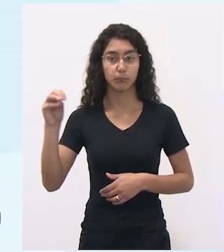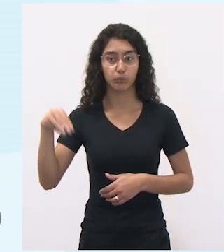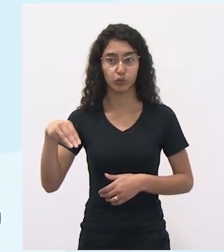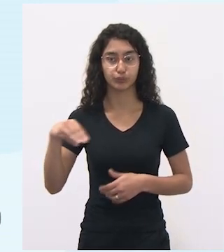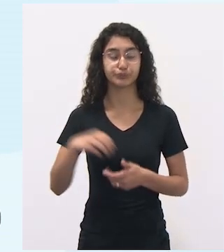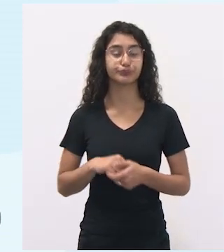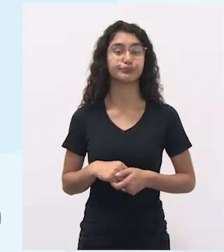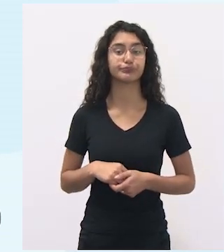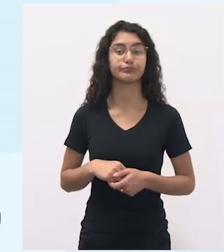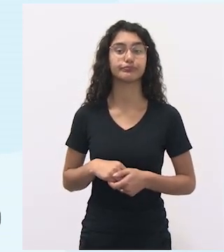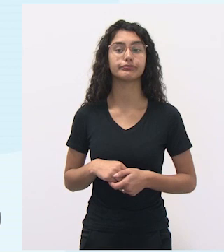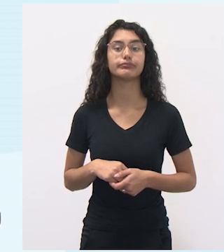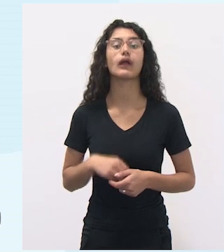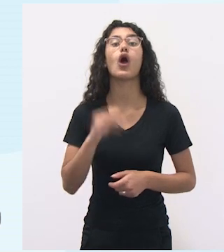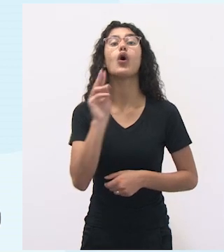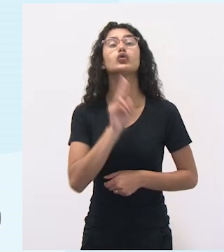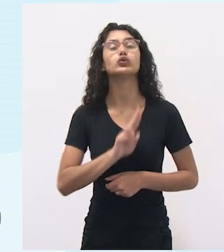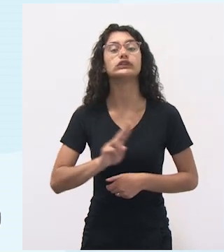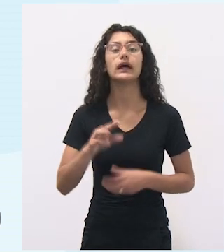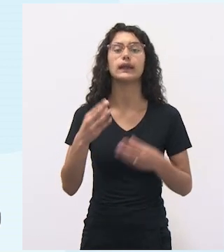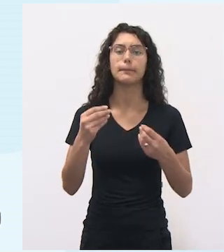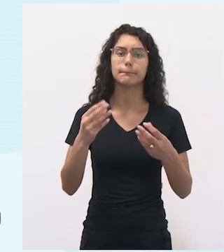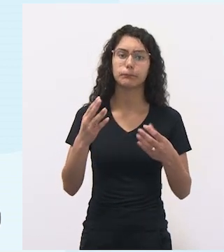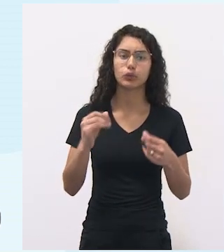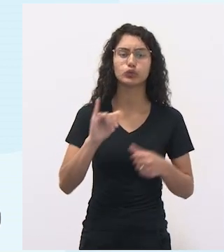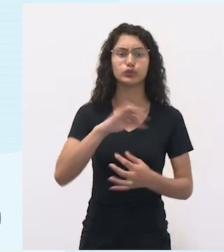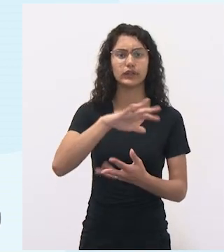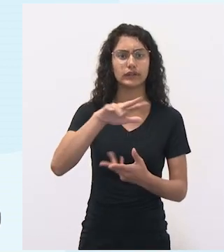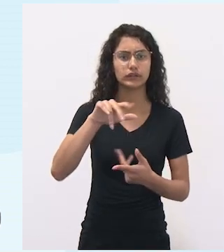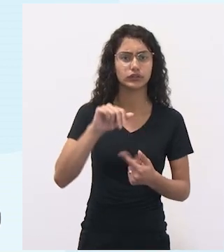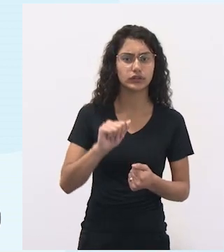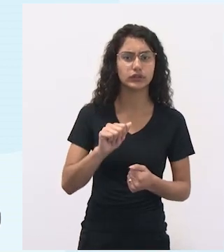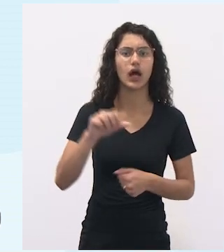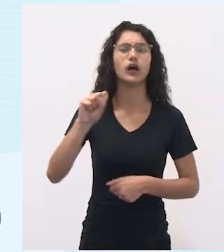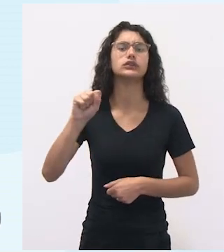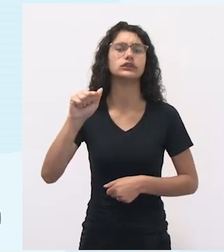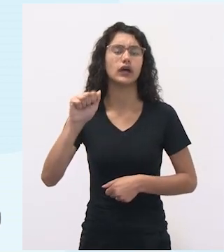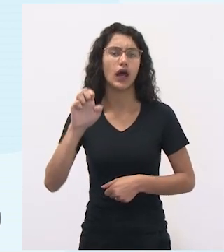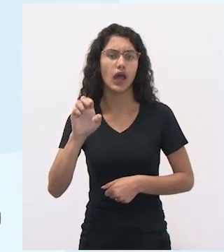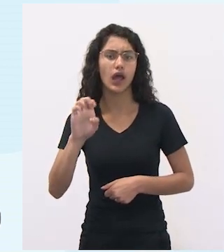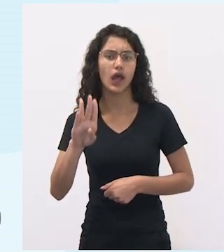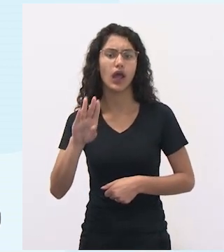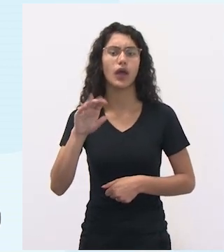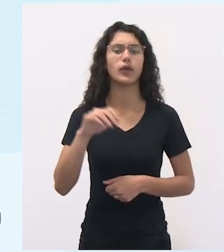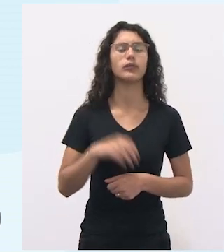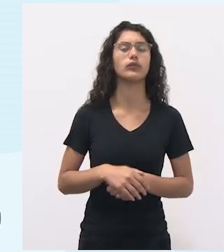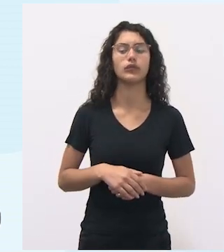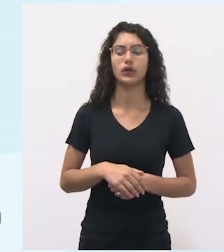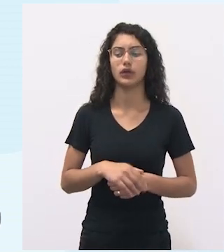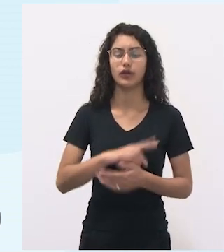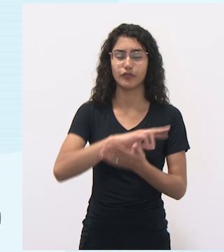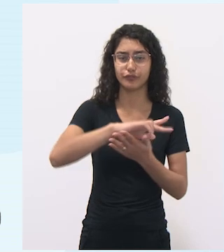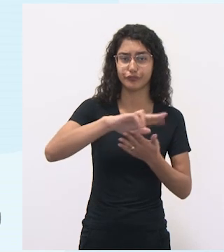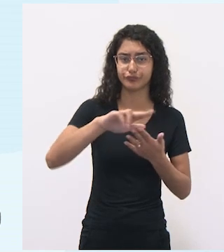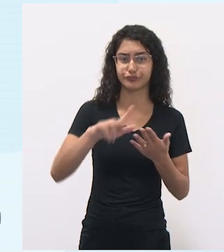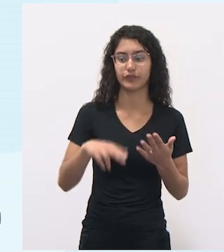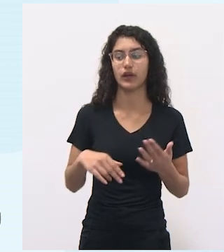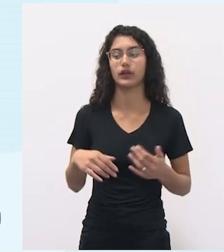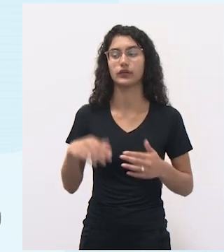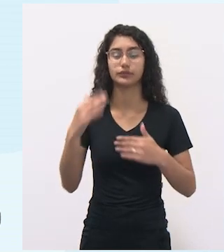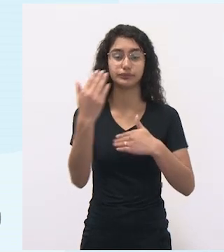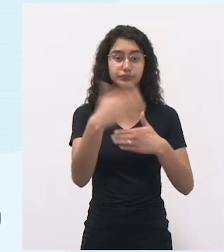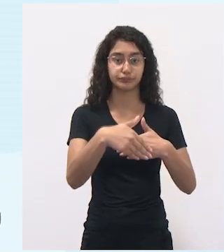externas, tanto nacionais quanto internacionais, PISA, Enem, SAEB, né? E também, hoje, ela está